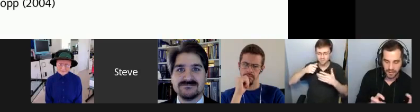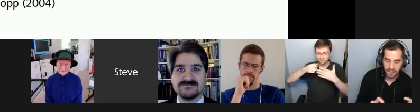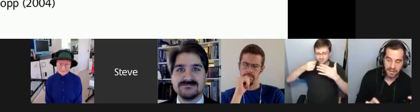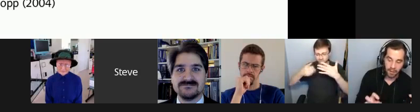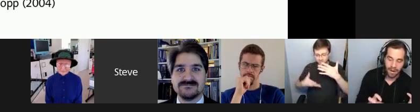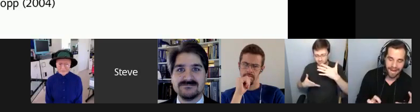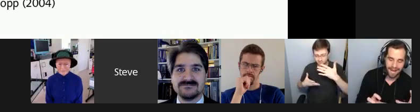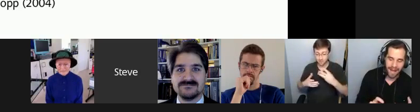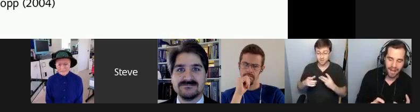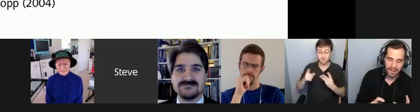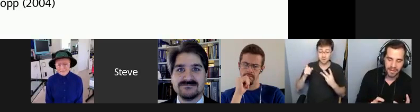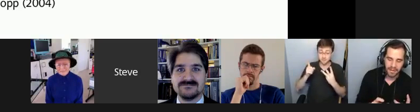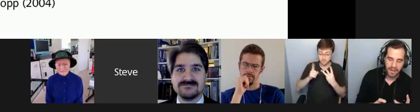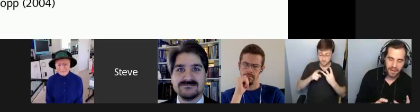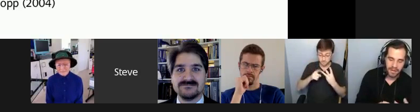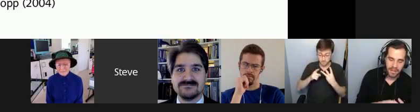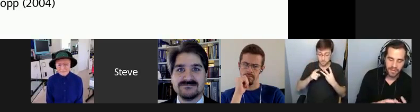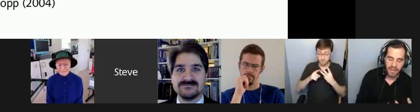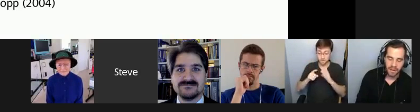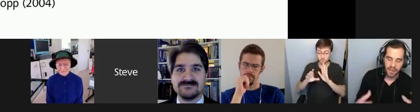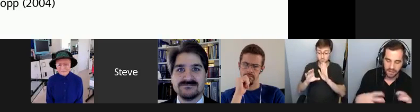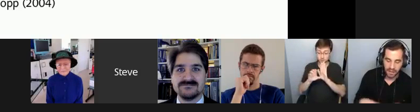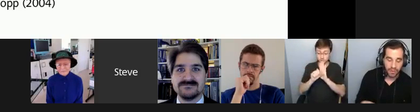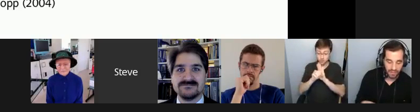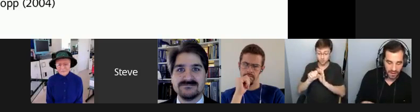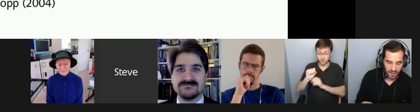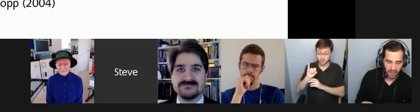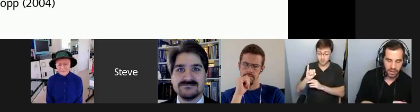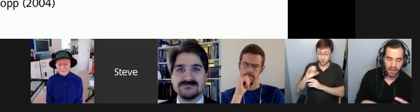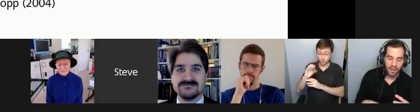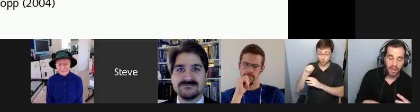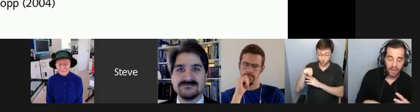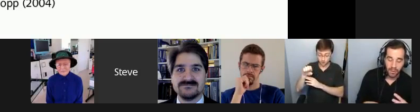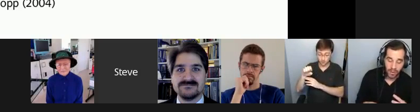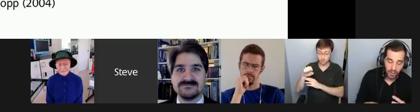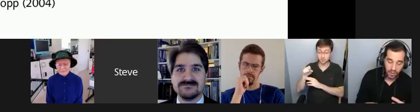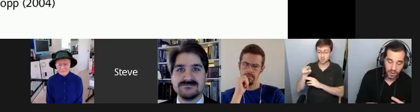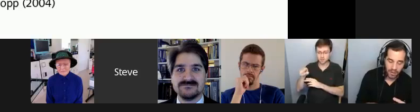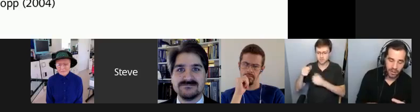as nuvens estão carregadas, significa que vai chover. E o ícone,